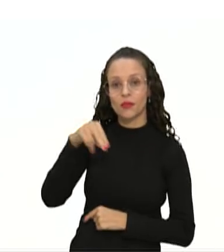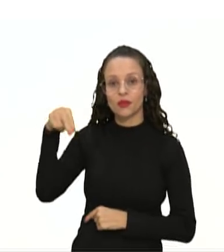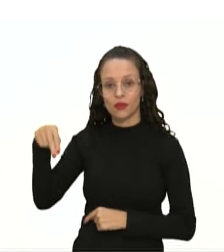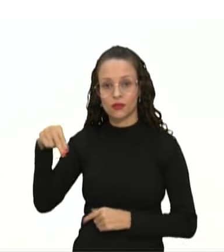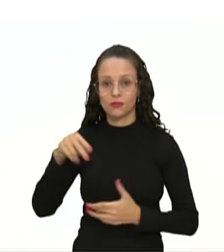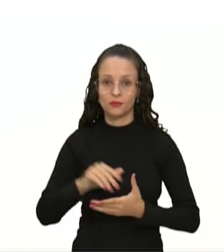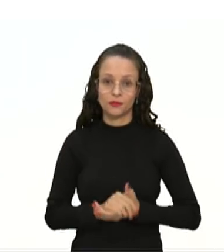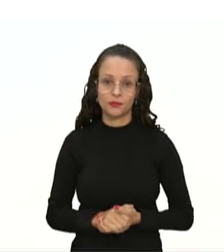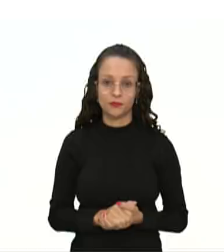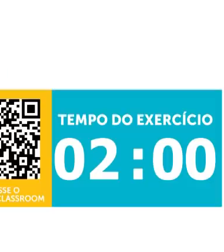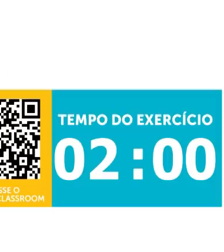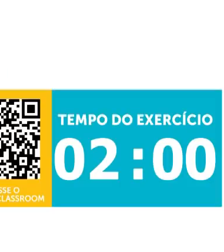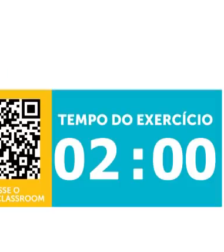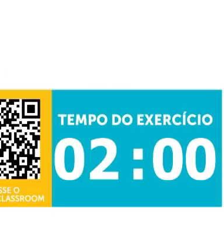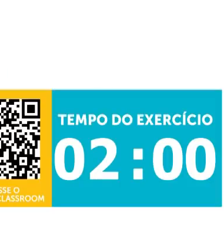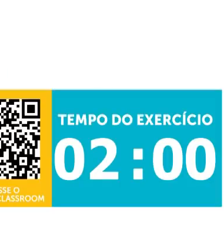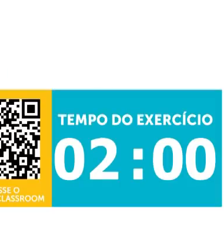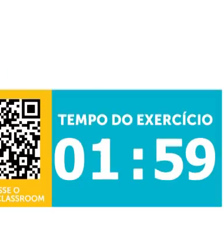N?